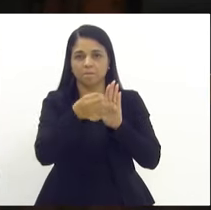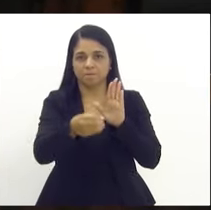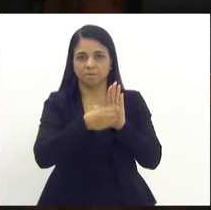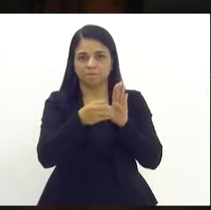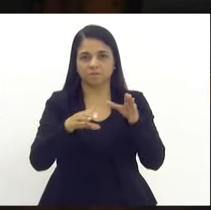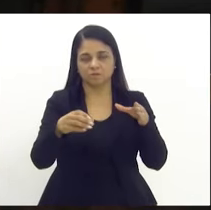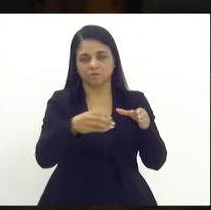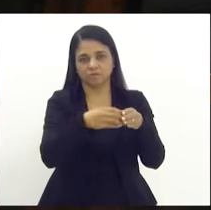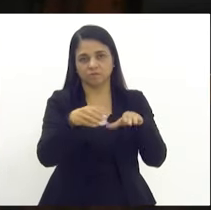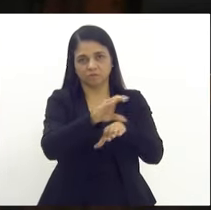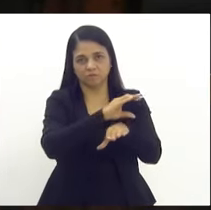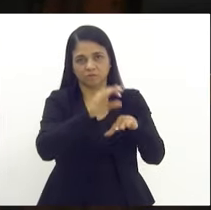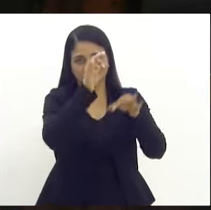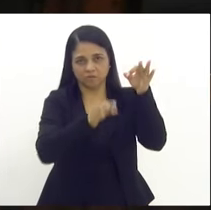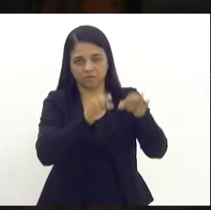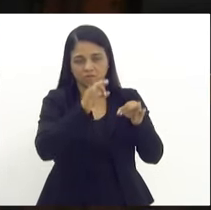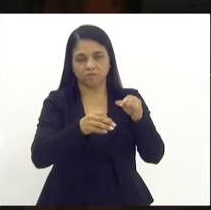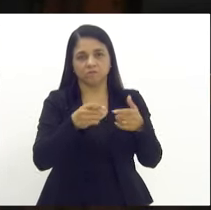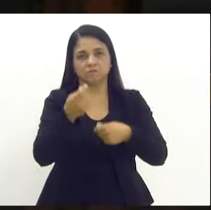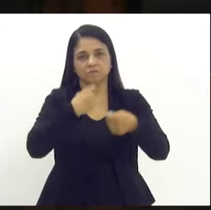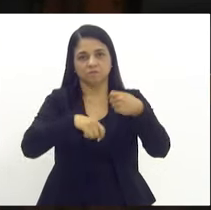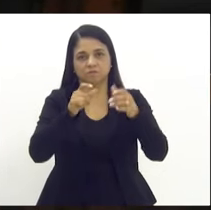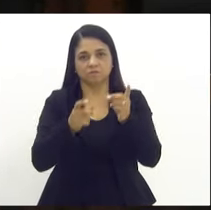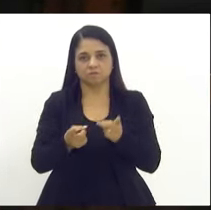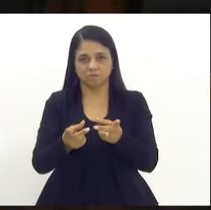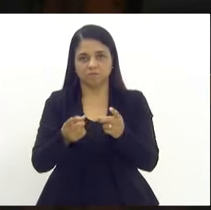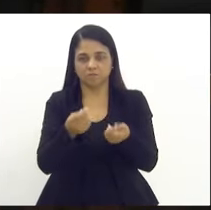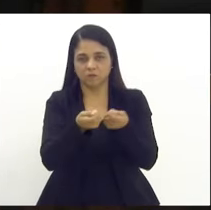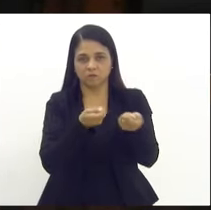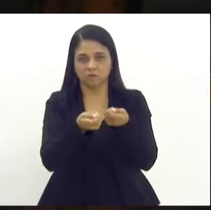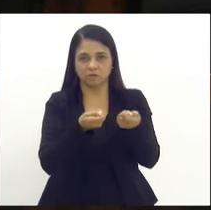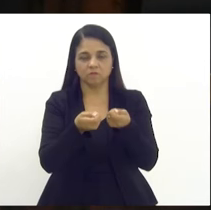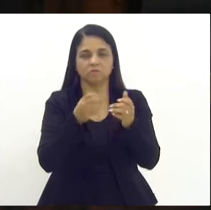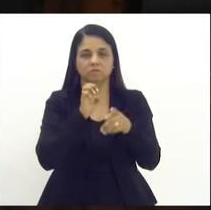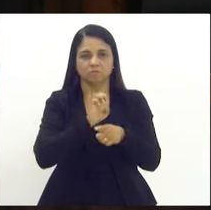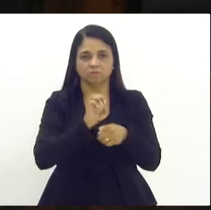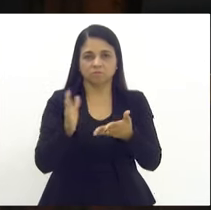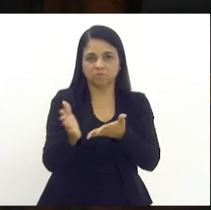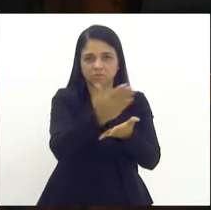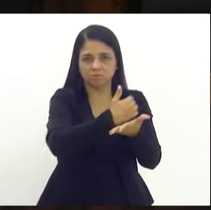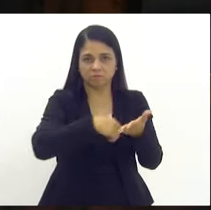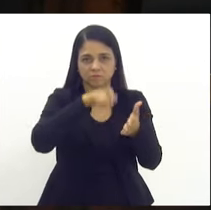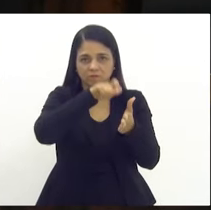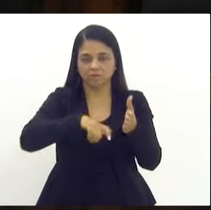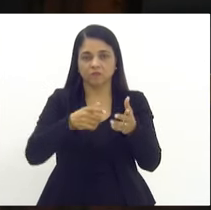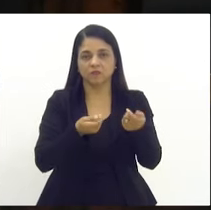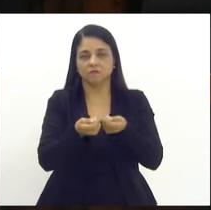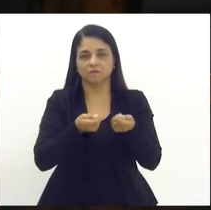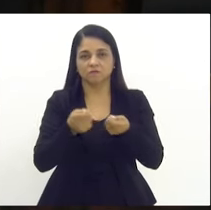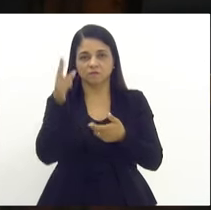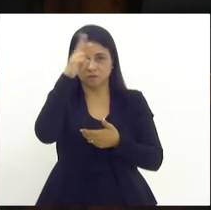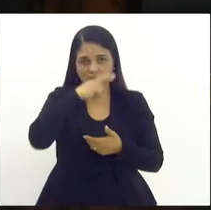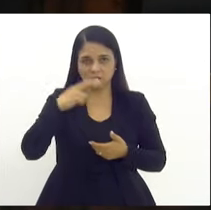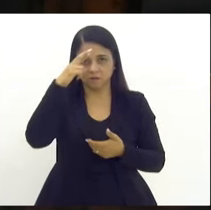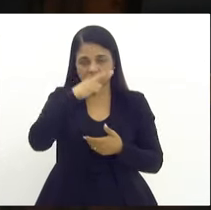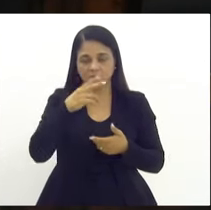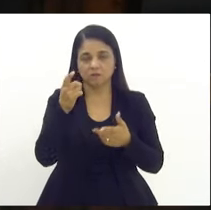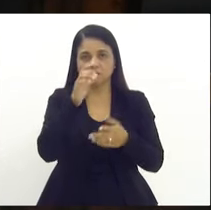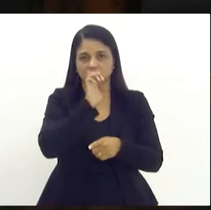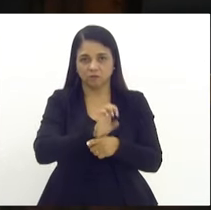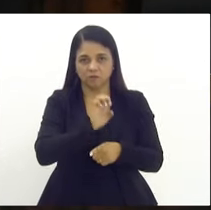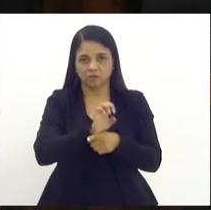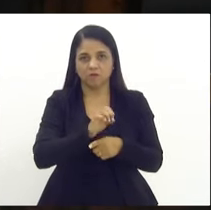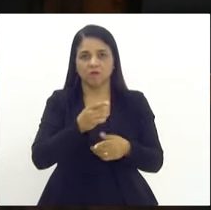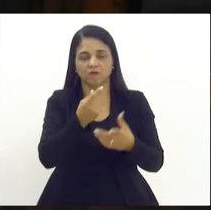Justiça, Economia, Indústria e Comércio, Tributação, Controle da Arrecadação Estadual, de Fiscalização dos Tributos Estaduais,